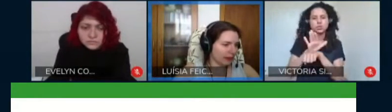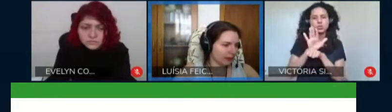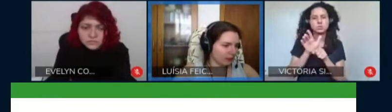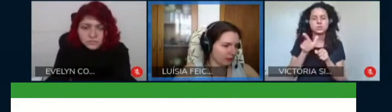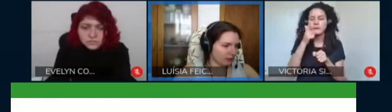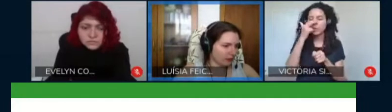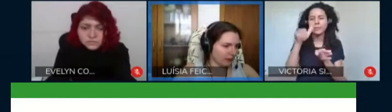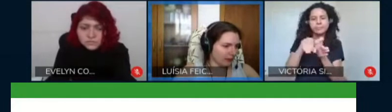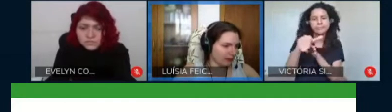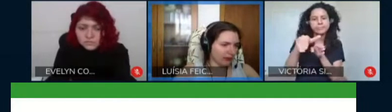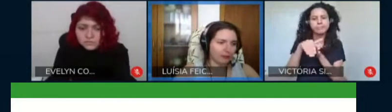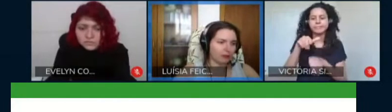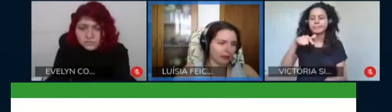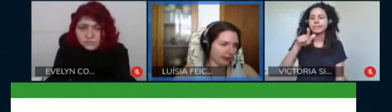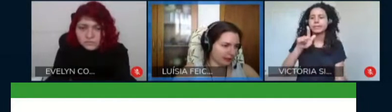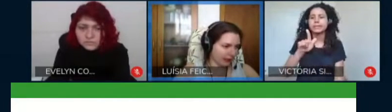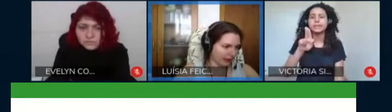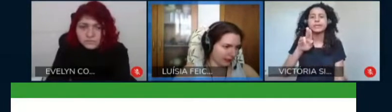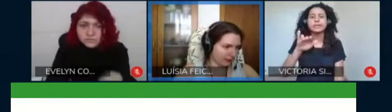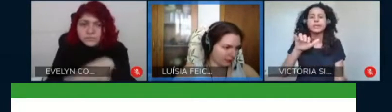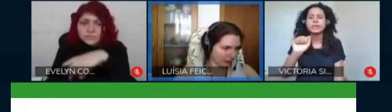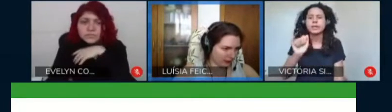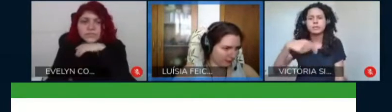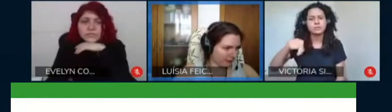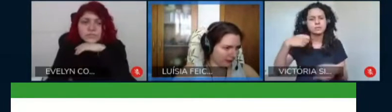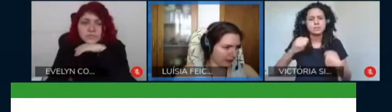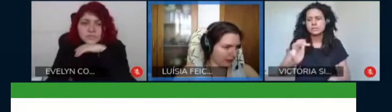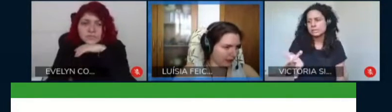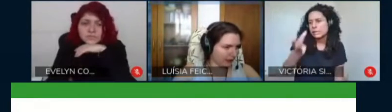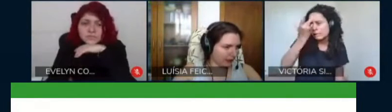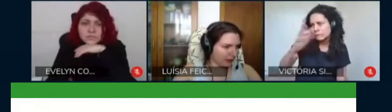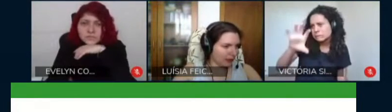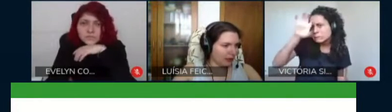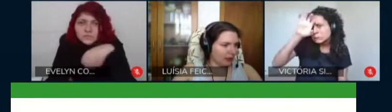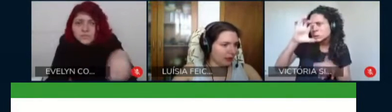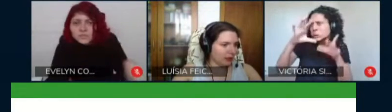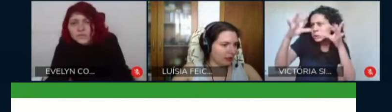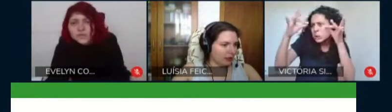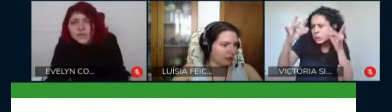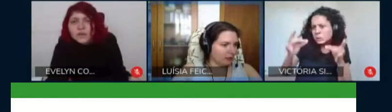as partes do trabalho acadêmico, nem as regras e tudo mais.